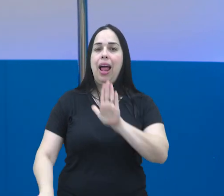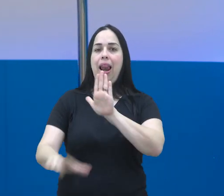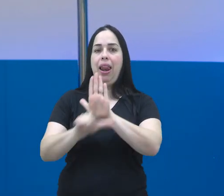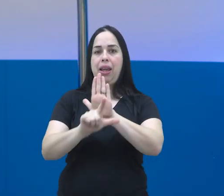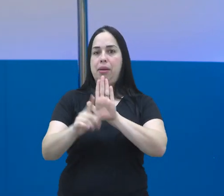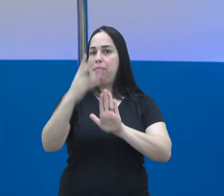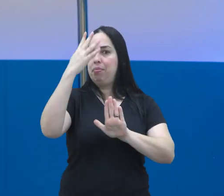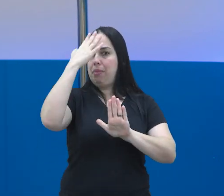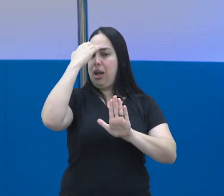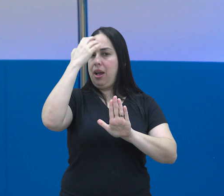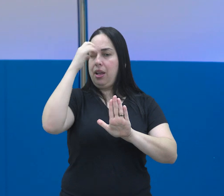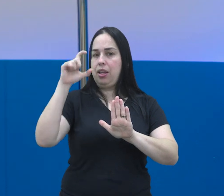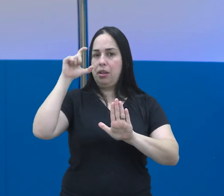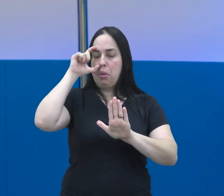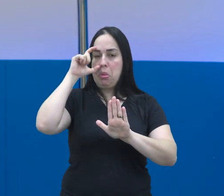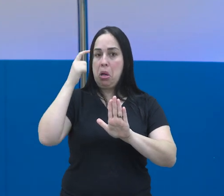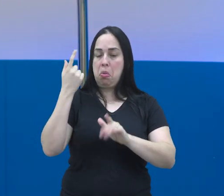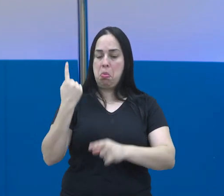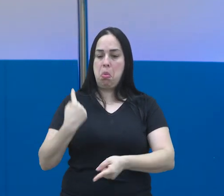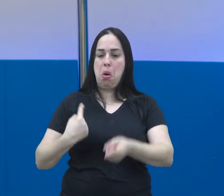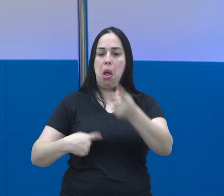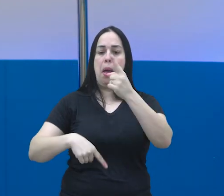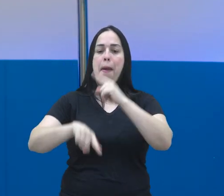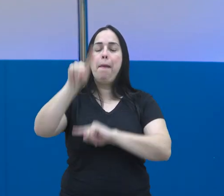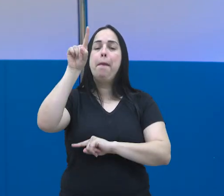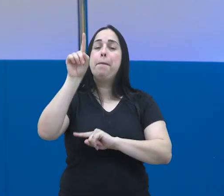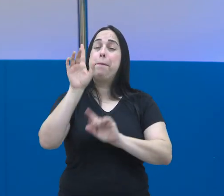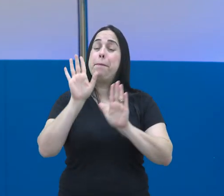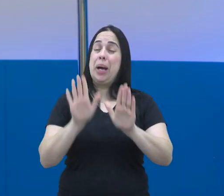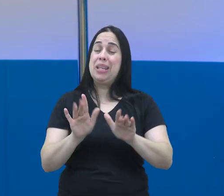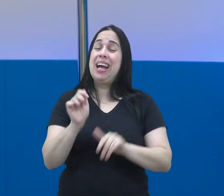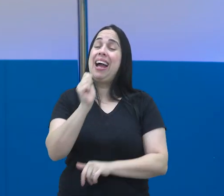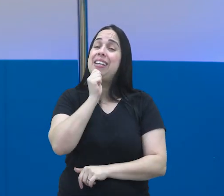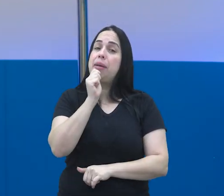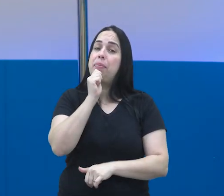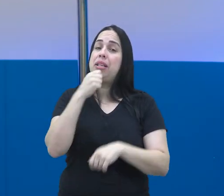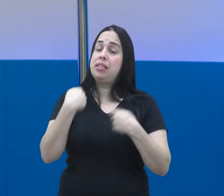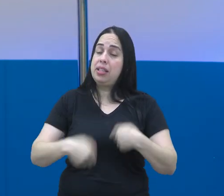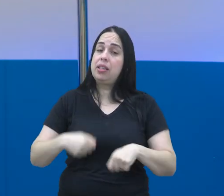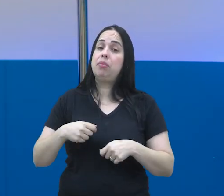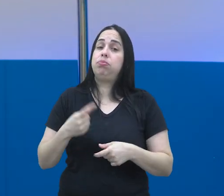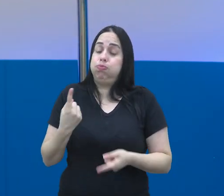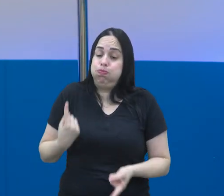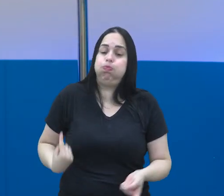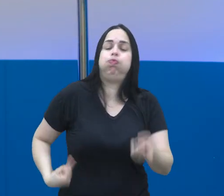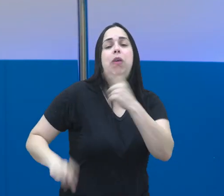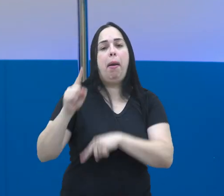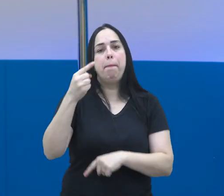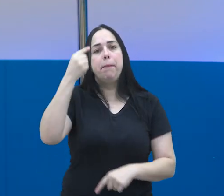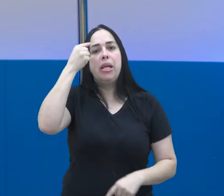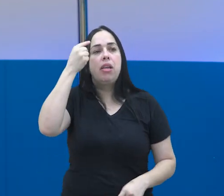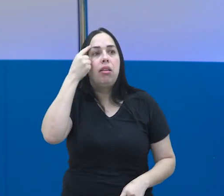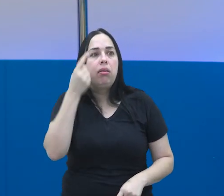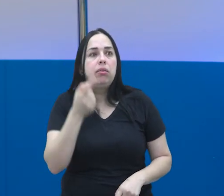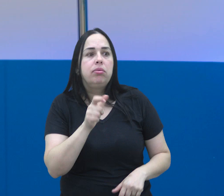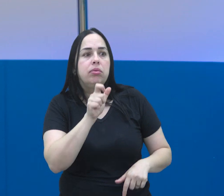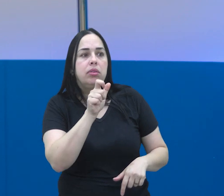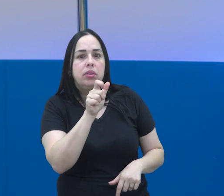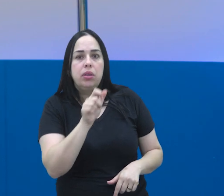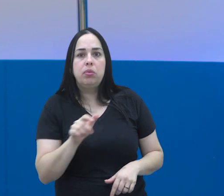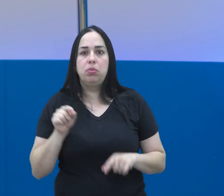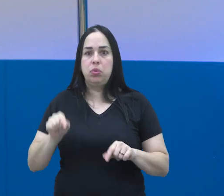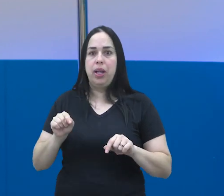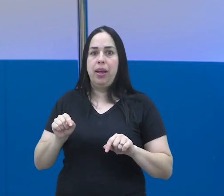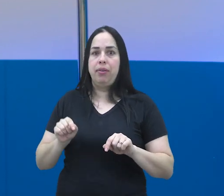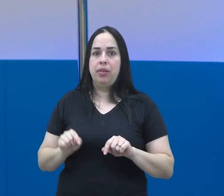A Lei Maria da Penha representou um avanço, mas ainda há muito que se fazer. A gente precisa pensar, por exemplo, como garantir